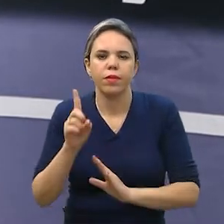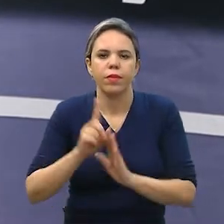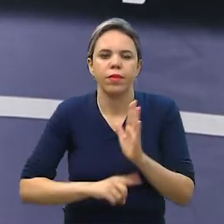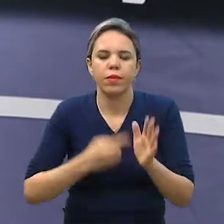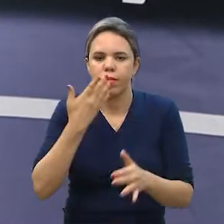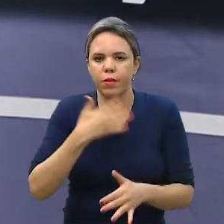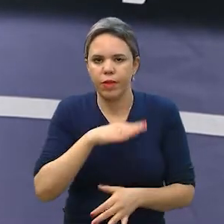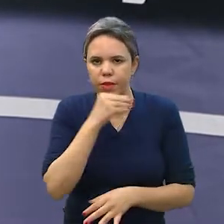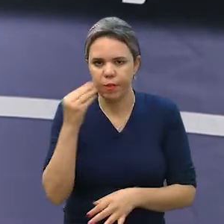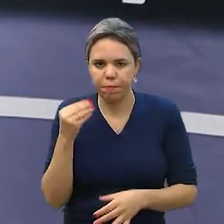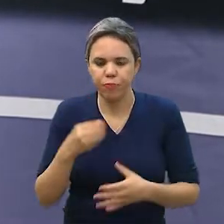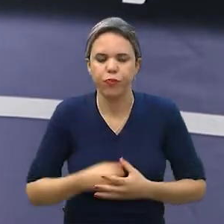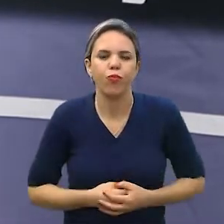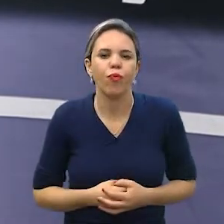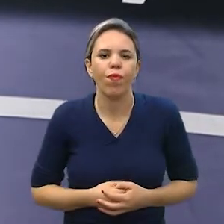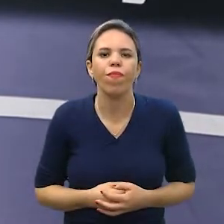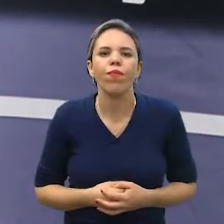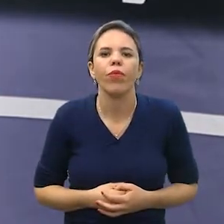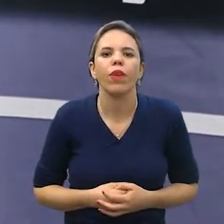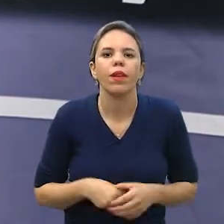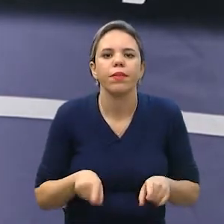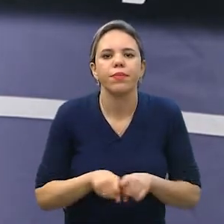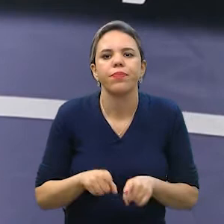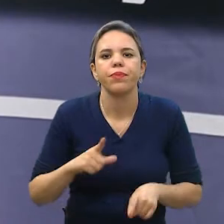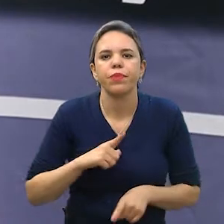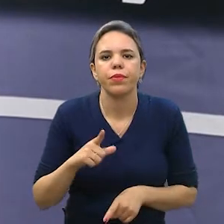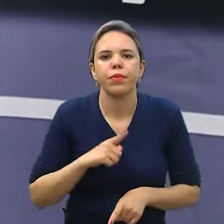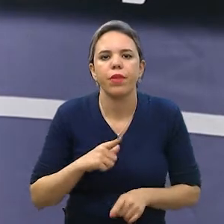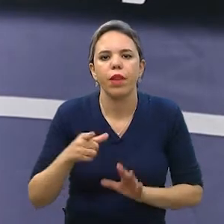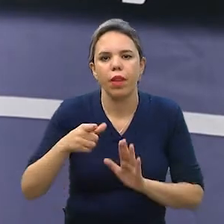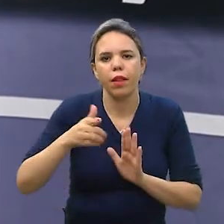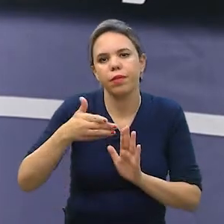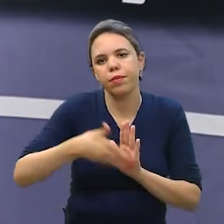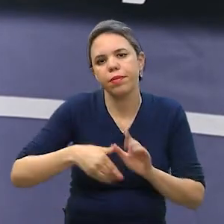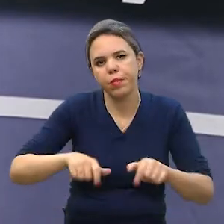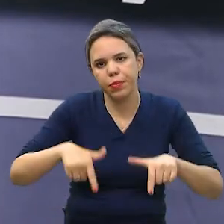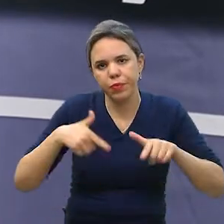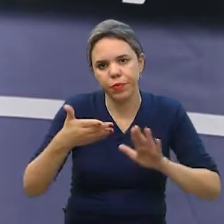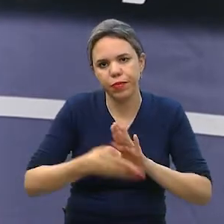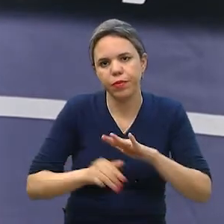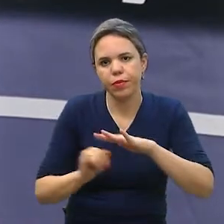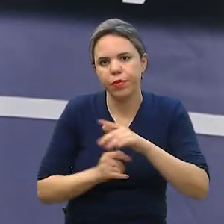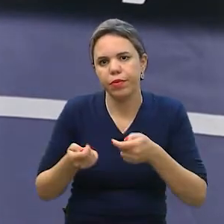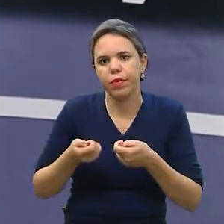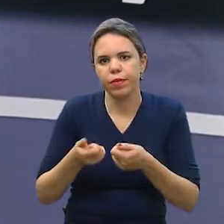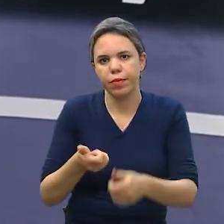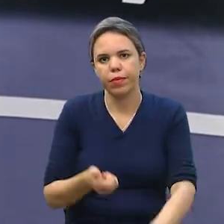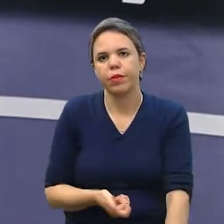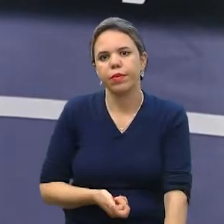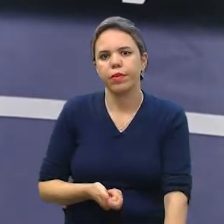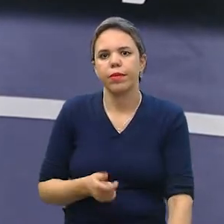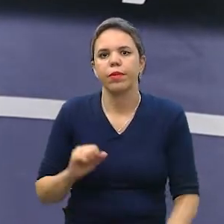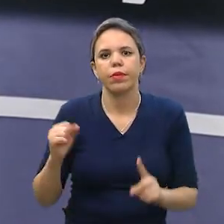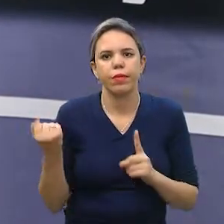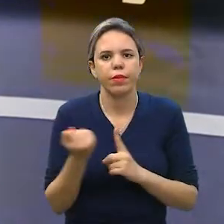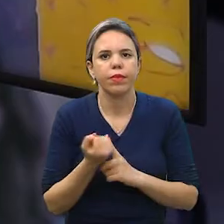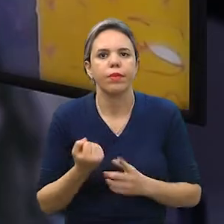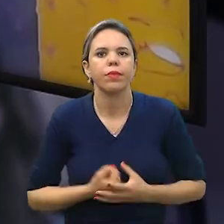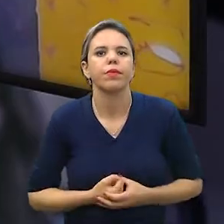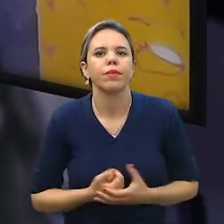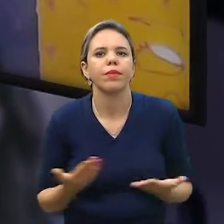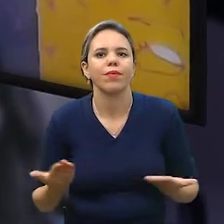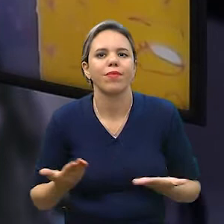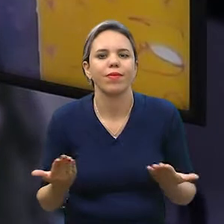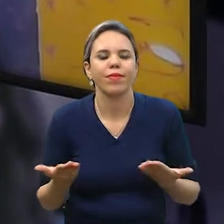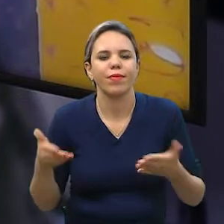Direitos da Criança e do Adolescente e tem também certificado de entidade beneficente assistencial. E